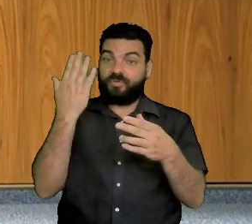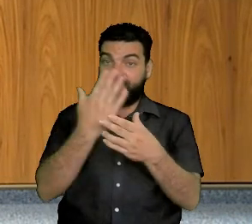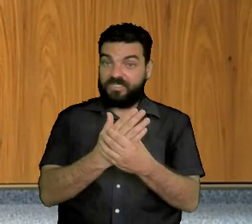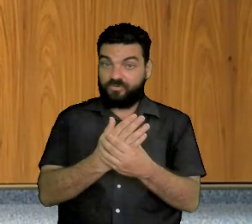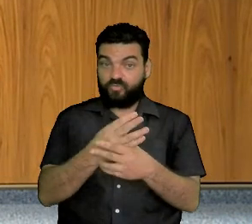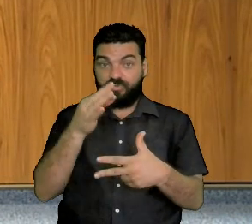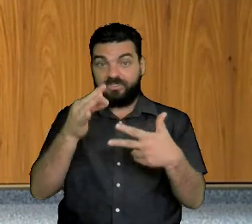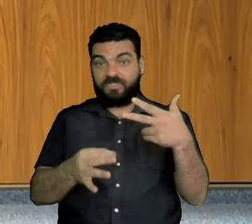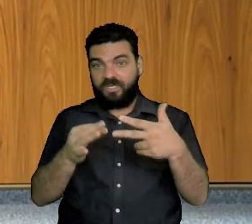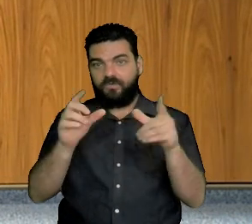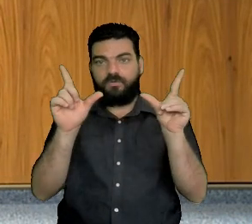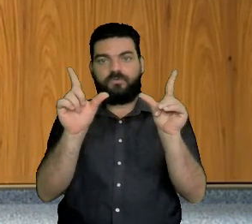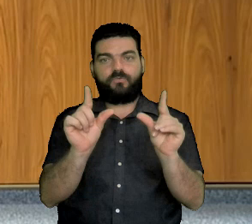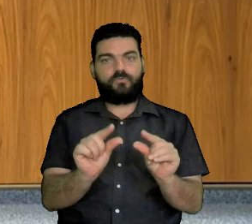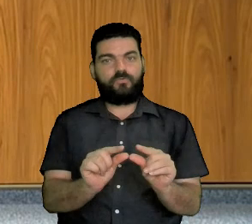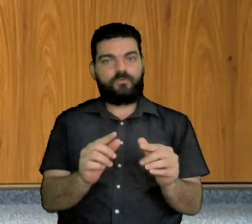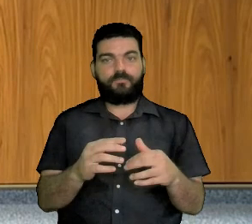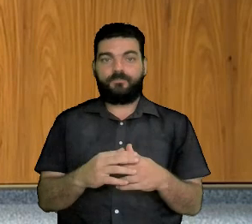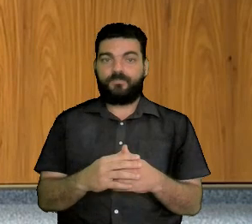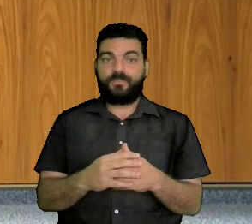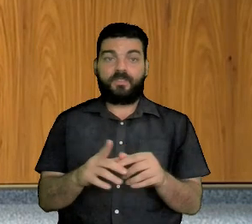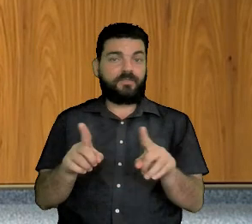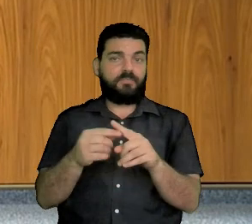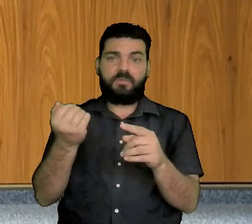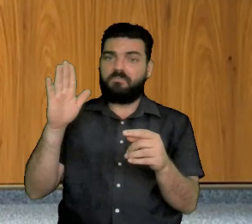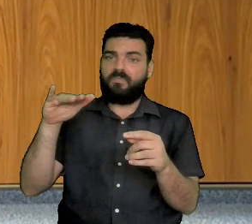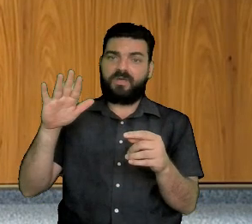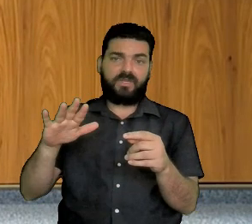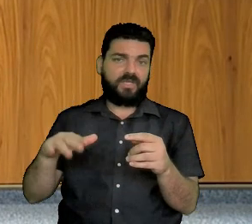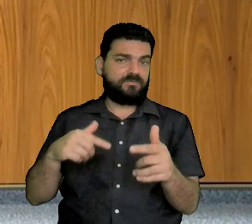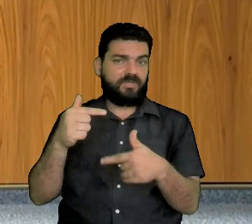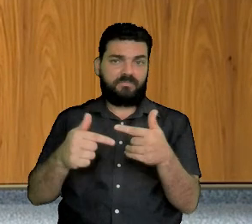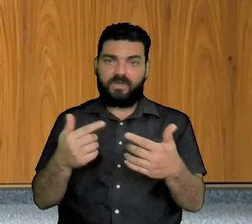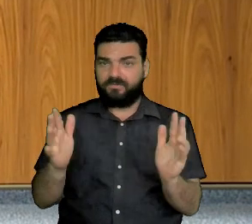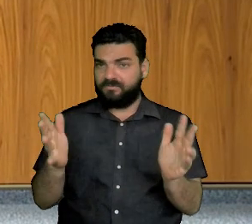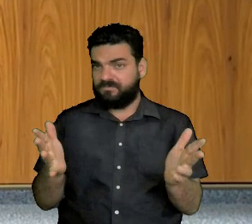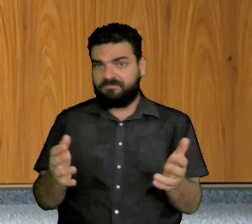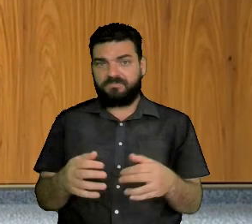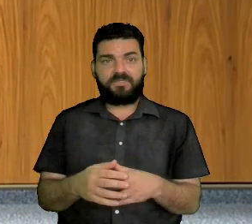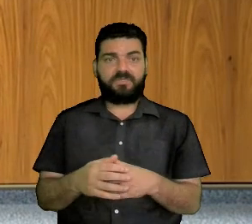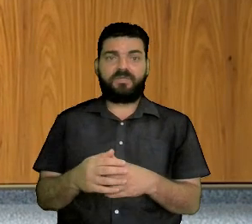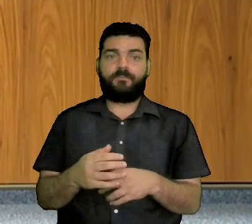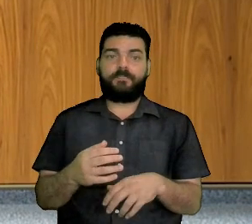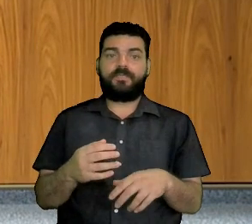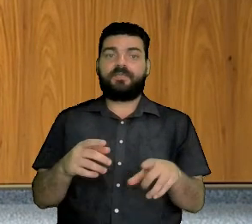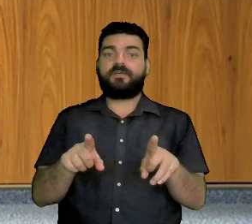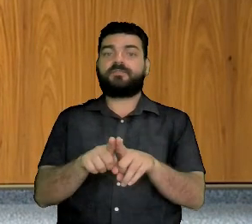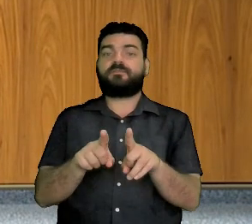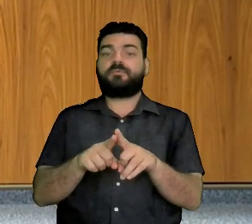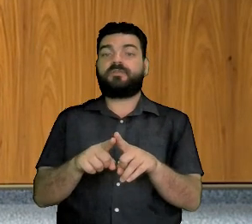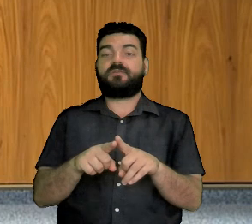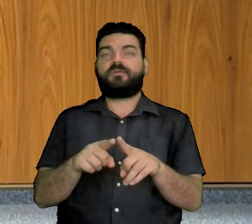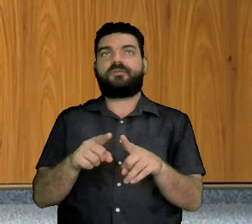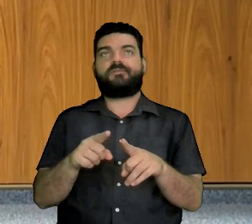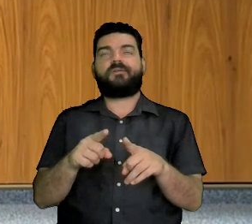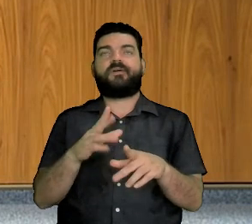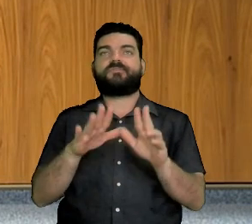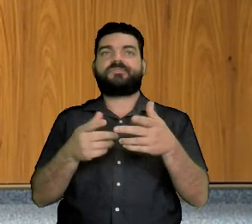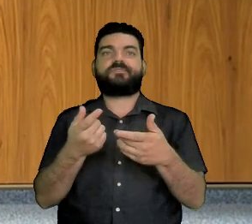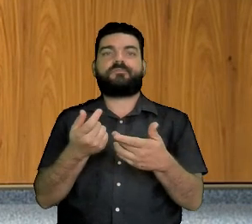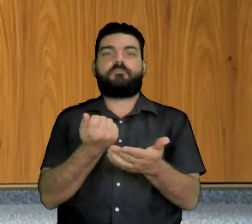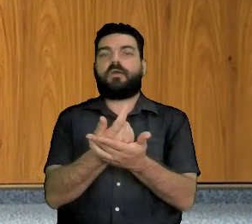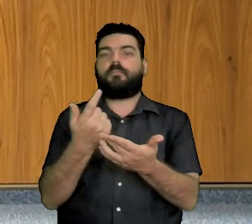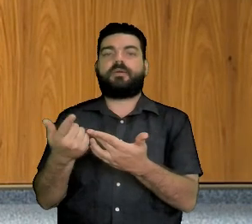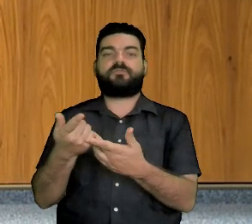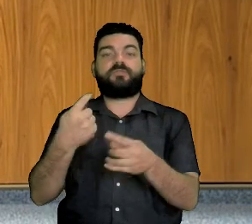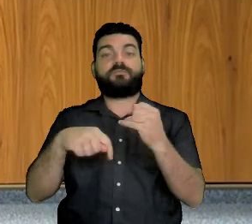judiciais foram reduzidos, custos judiciais de atualização monetária também, e, além de mais, custos administrativos e do